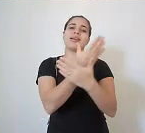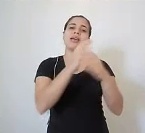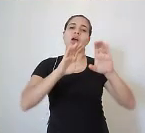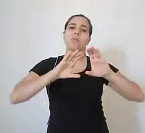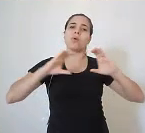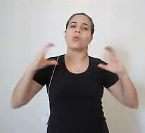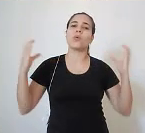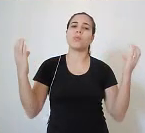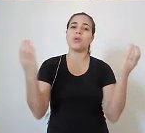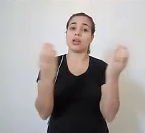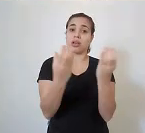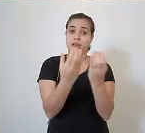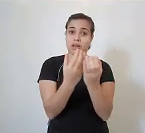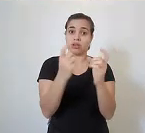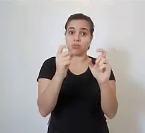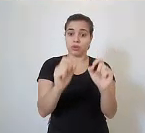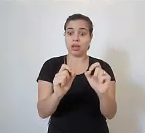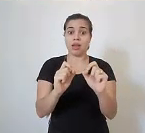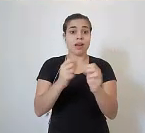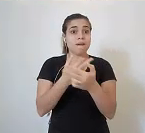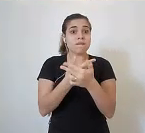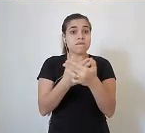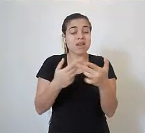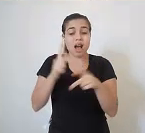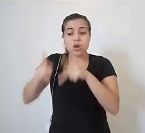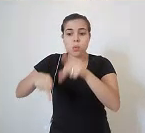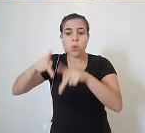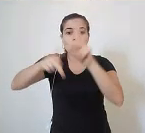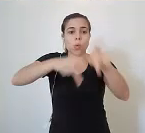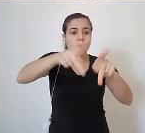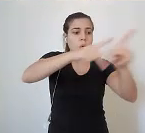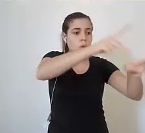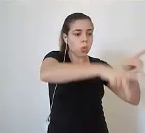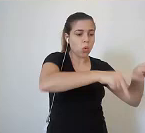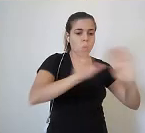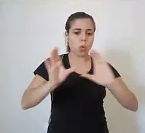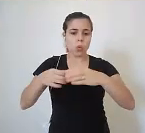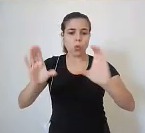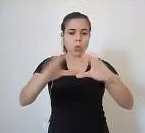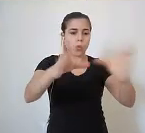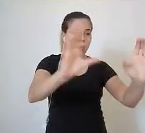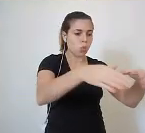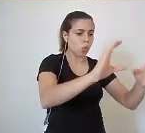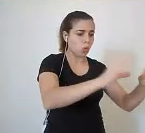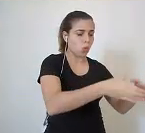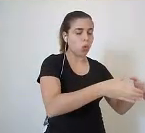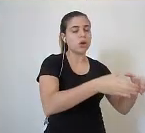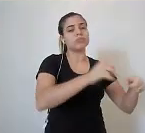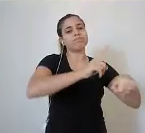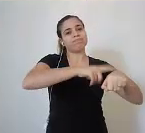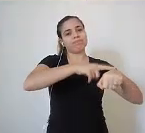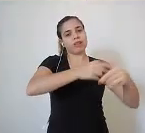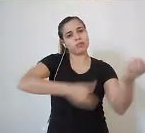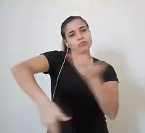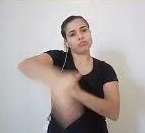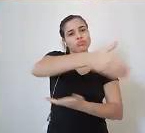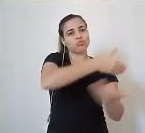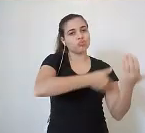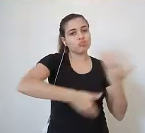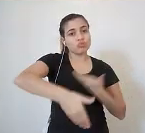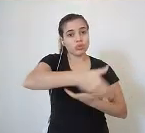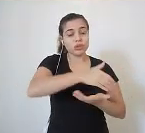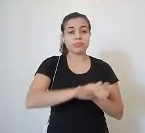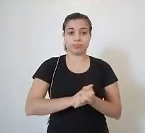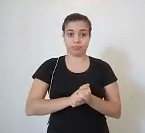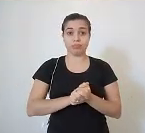formam uma comunidade, né, que são várias populações biológicas juntas, em uma determinada área, no espaço de